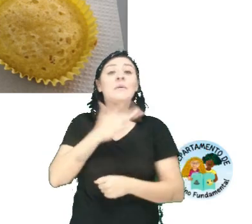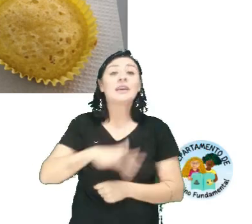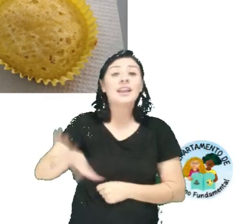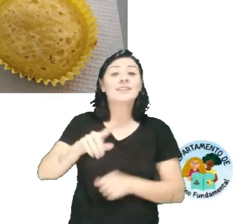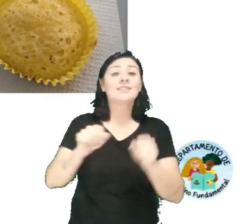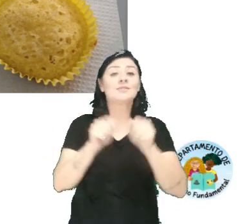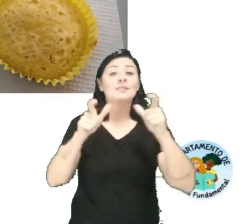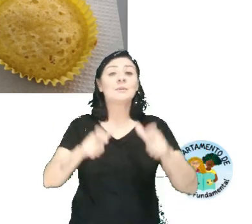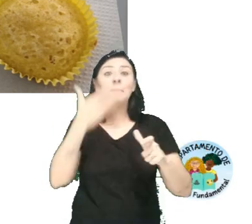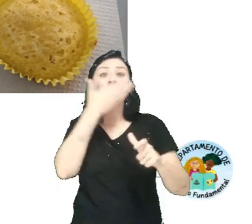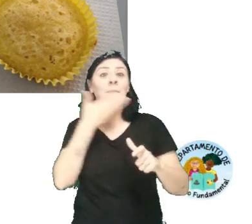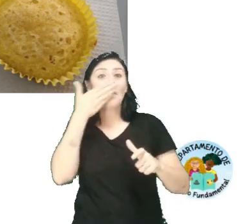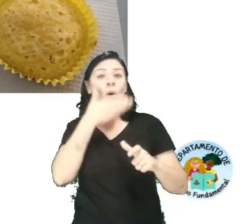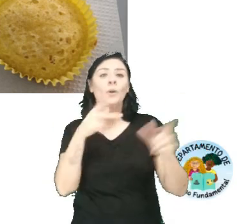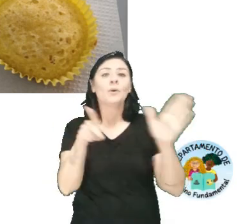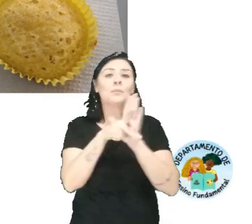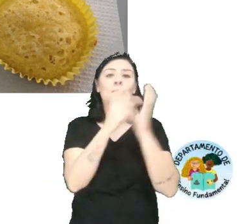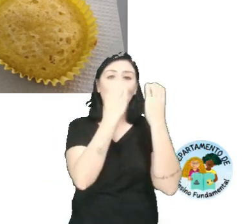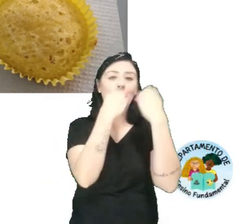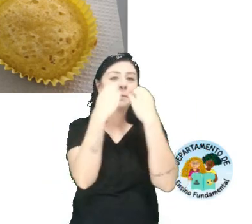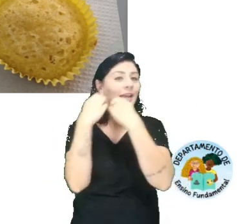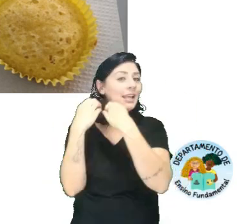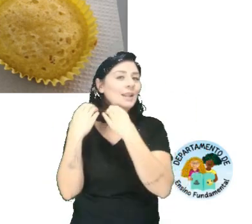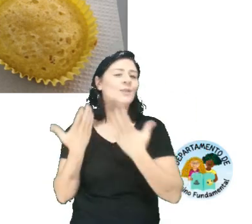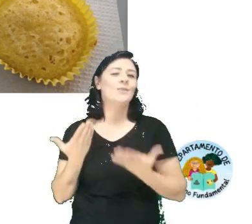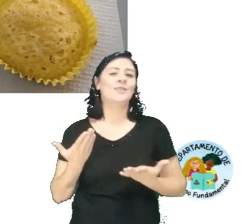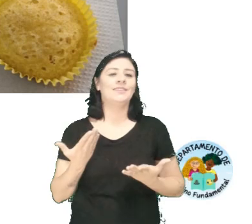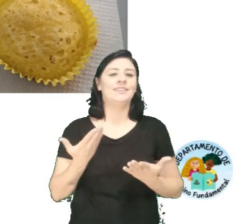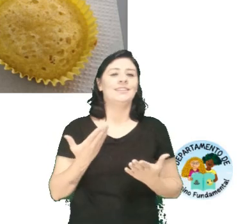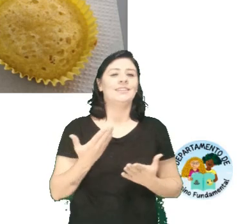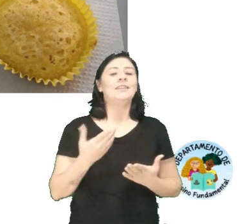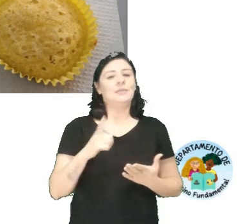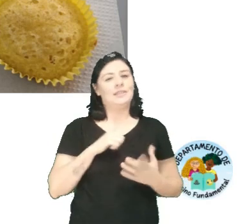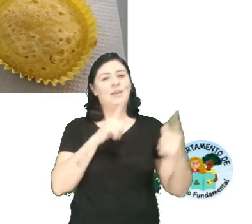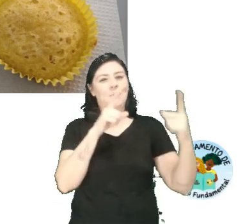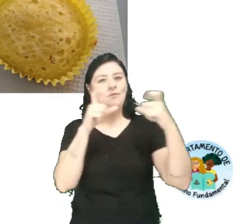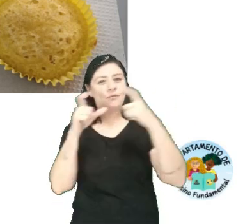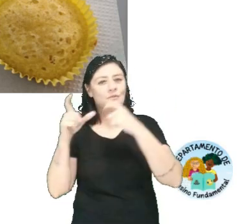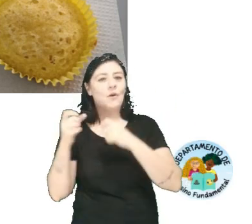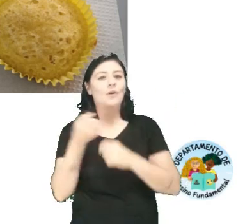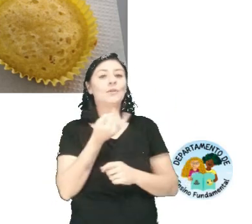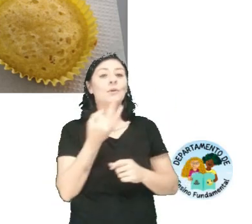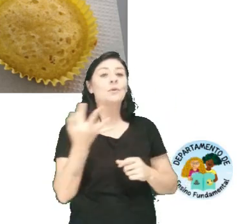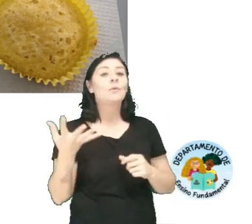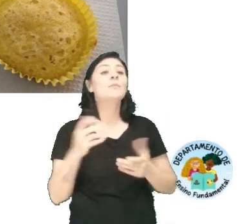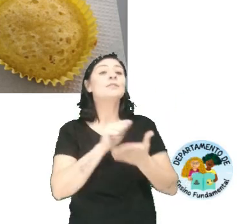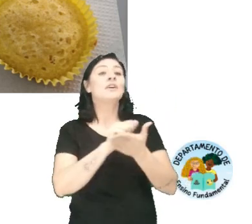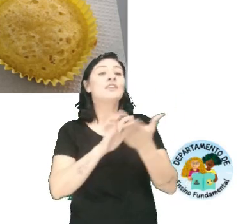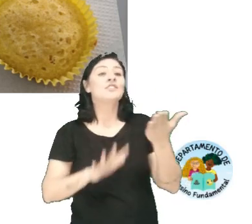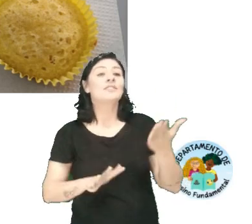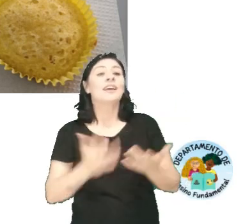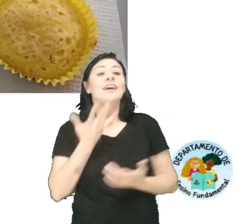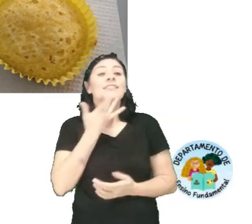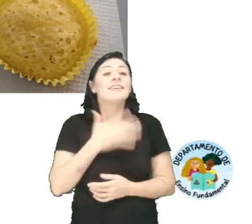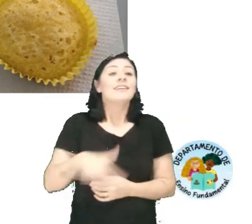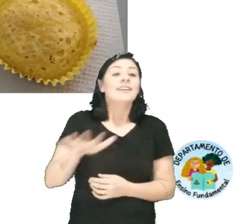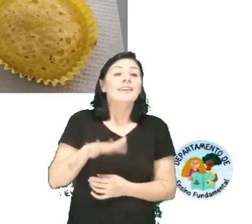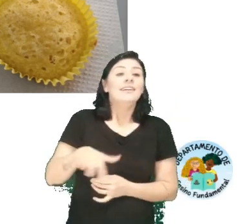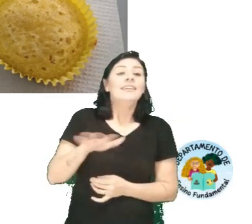de milho. Então, aqui tem um pouco desse registro, né, dessa atividade, na qual as